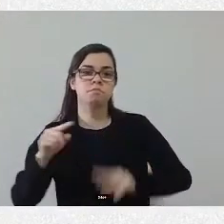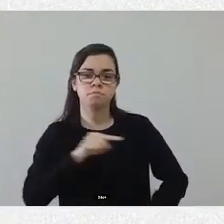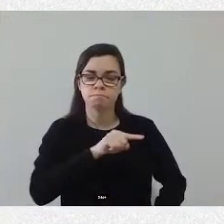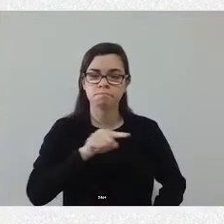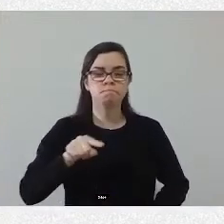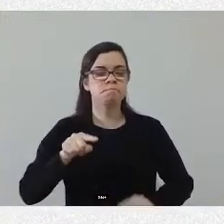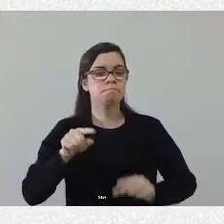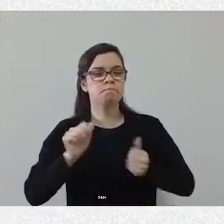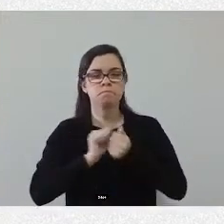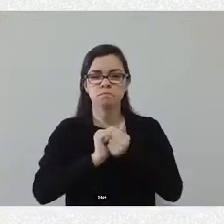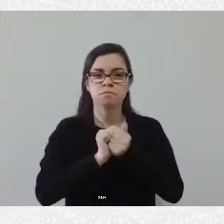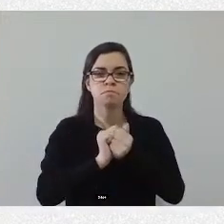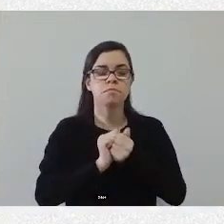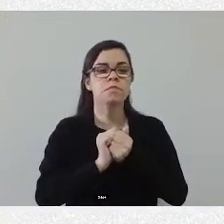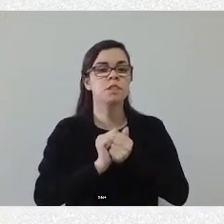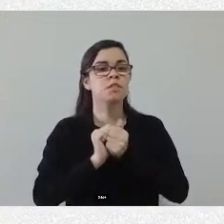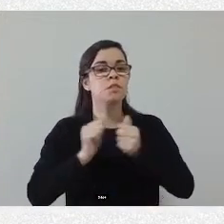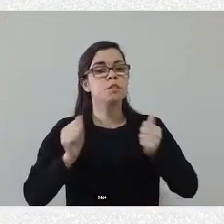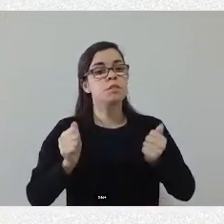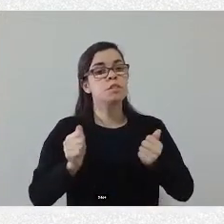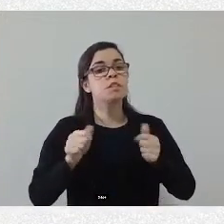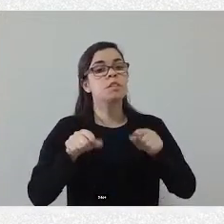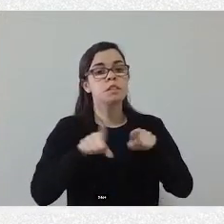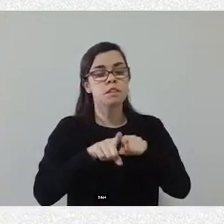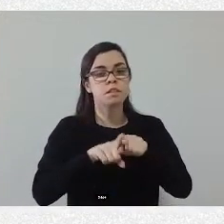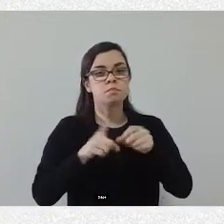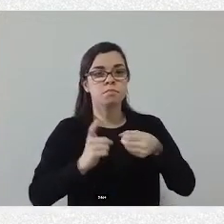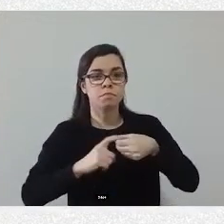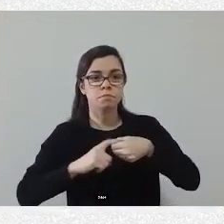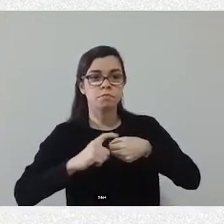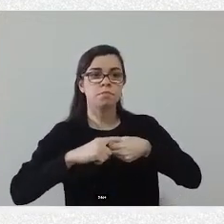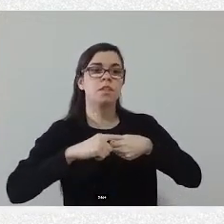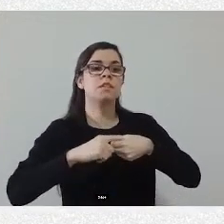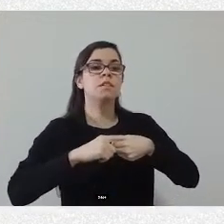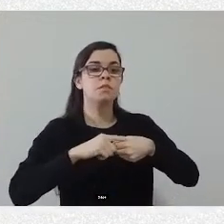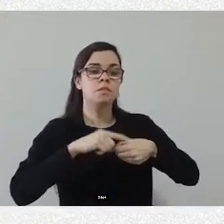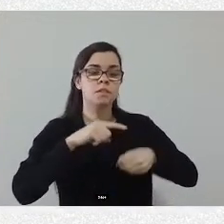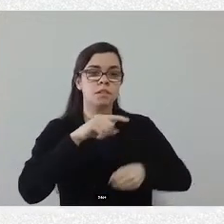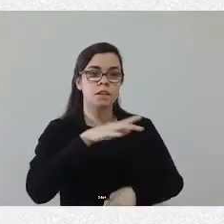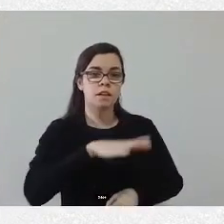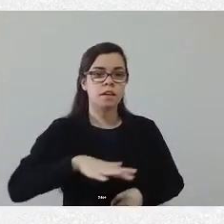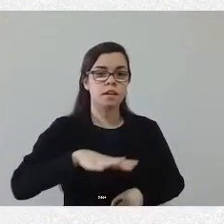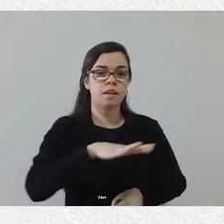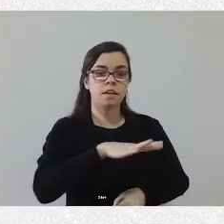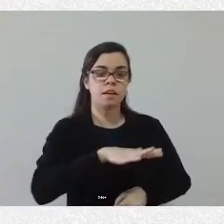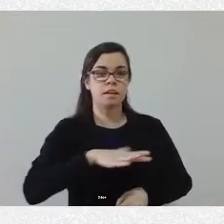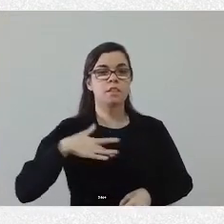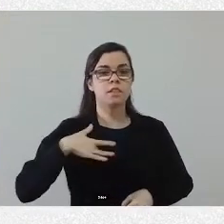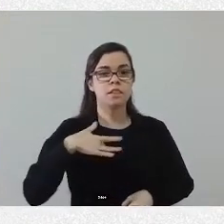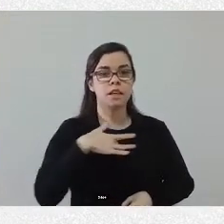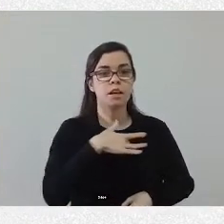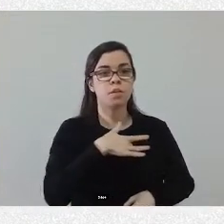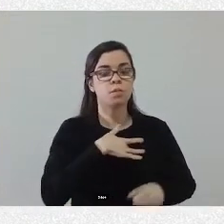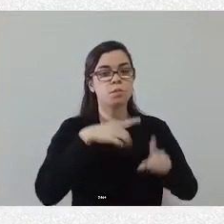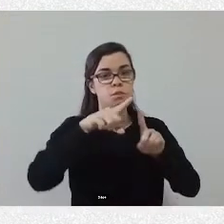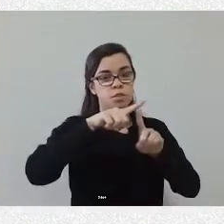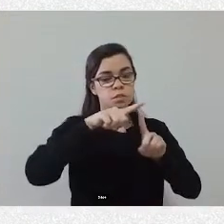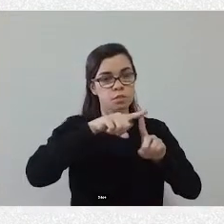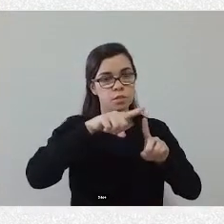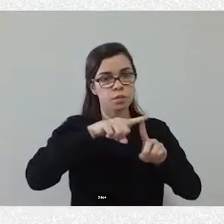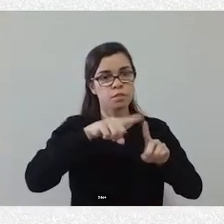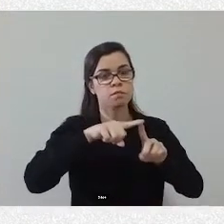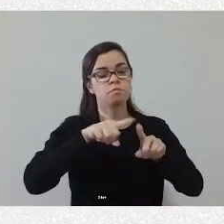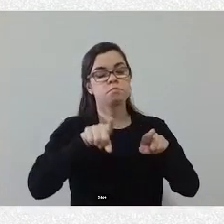articulados, claro, com os braços do Serviço de Saúde da Prefeitura de Toledo, mas que representam, no fundo,